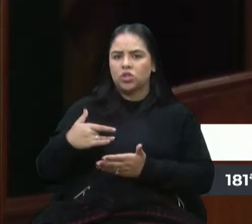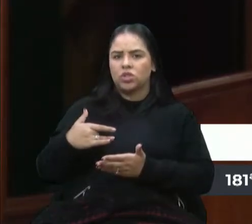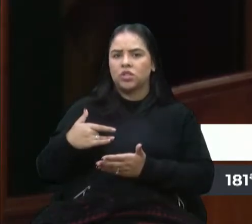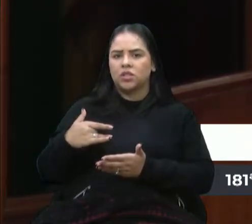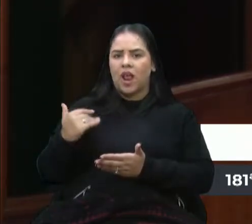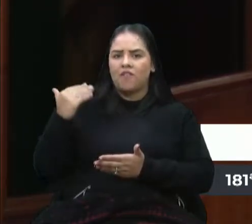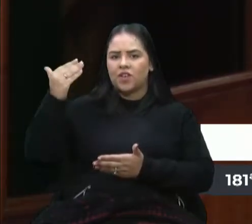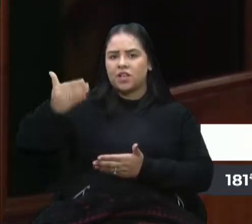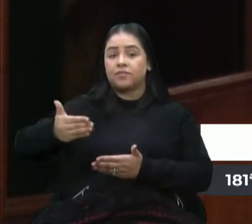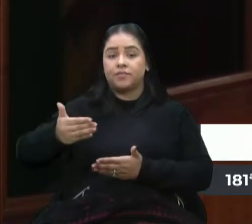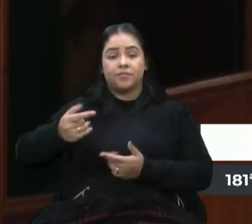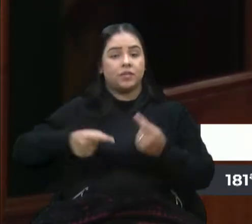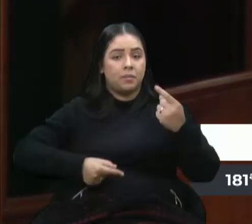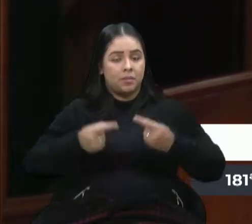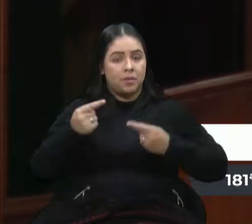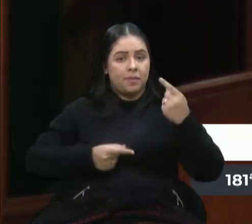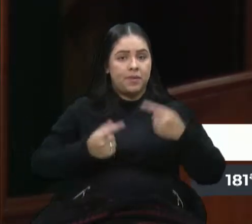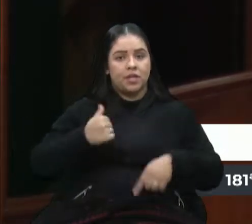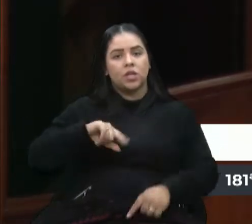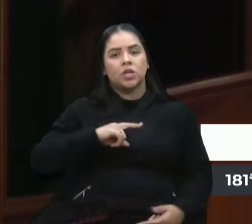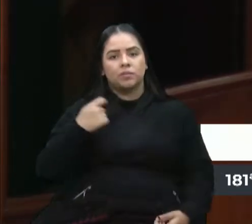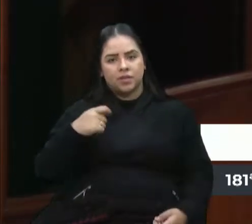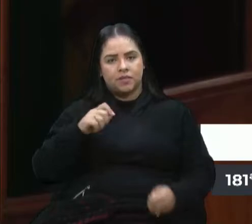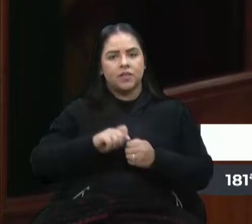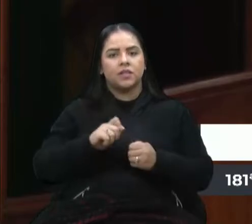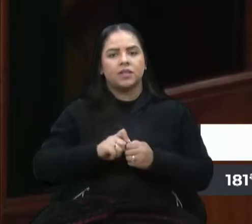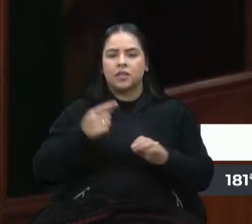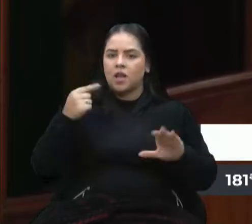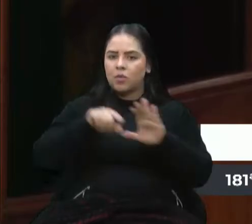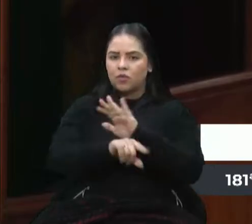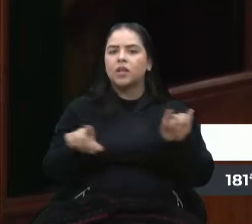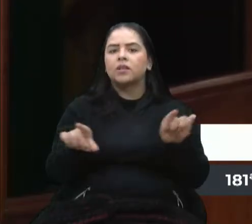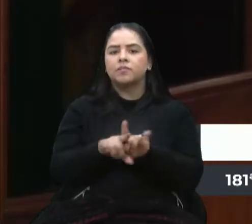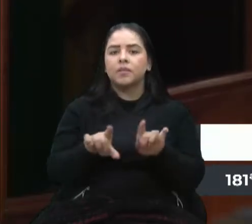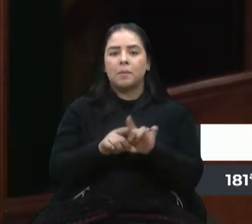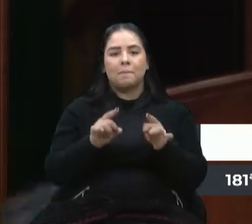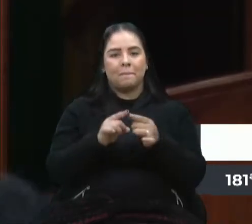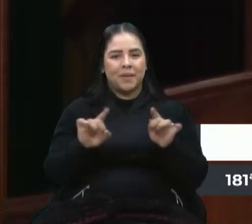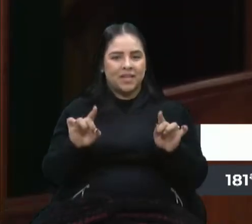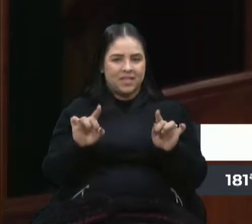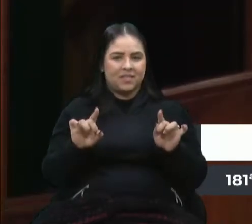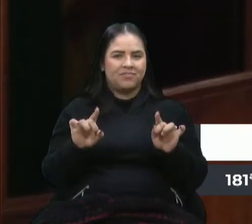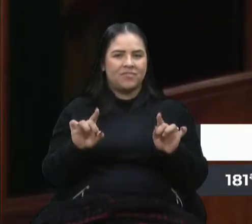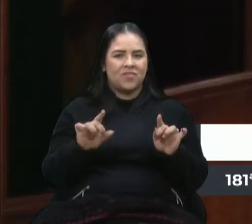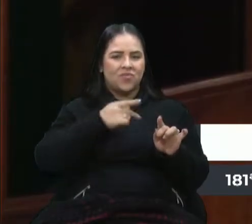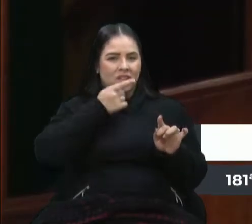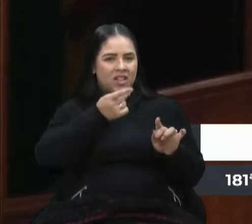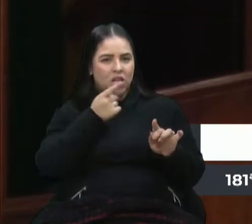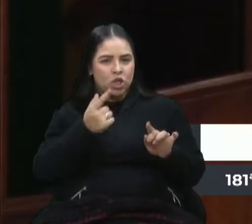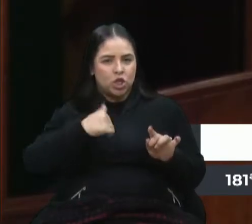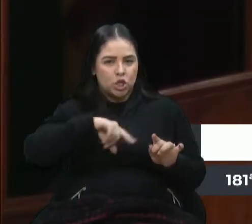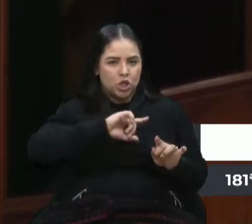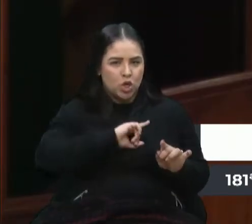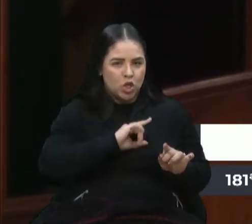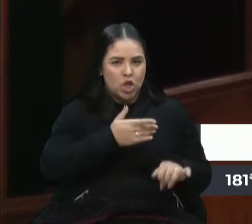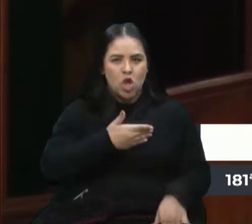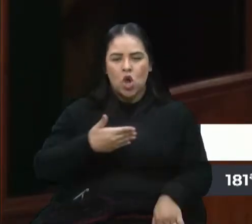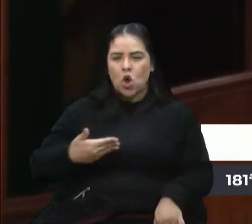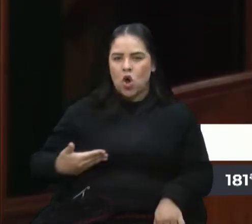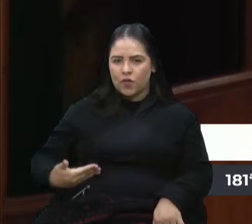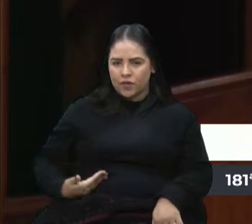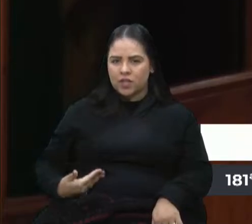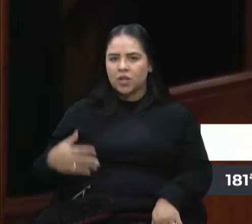Então, são discussões que essa casa tem que trazer e tem que se aprofundar. Agora, levianamente dizer que nós estamos num governo